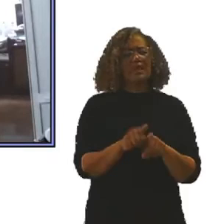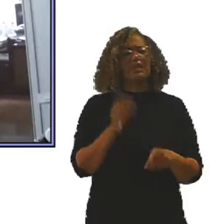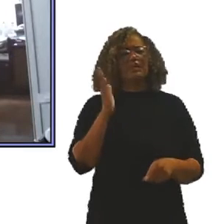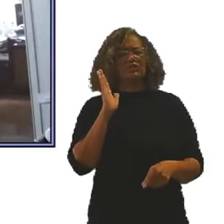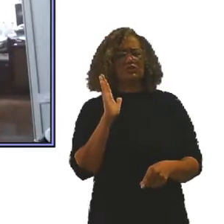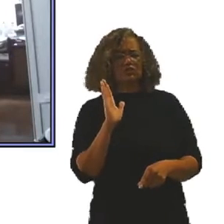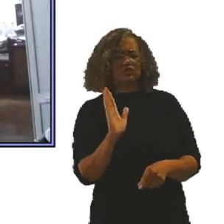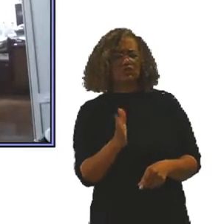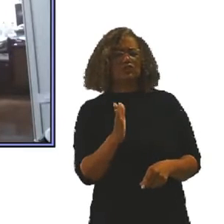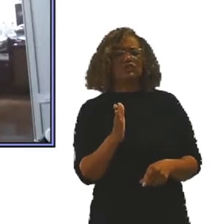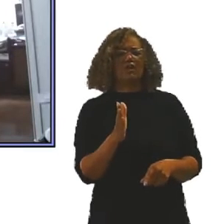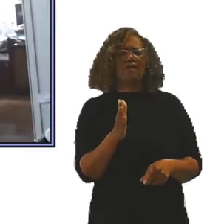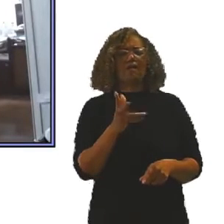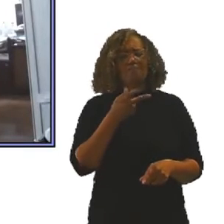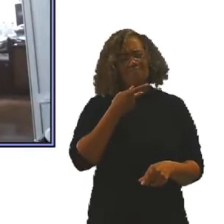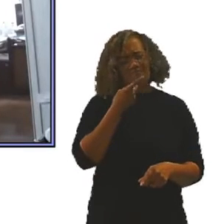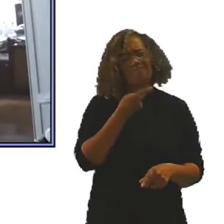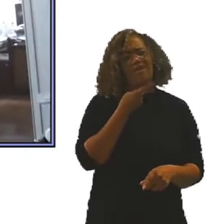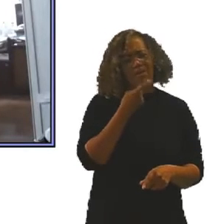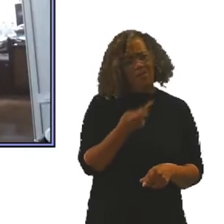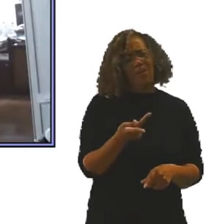nas suas palavras,